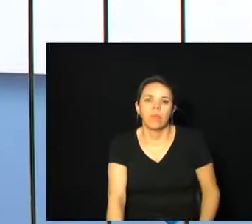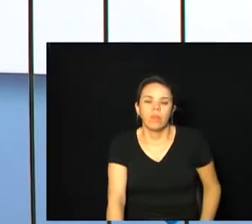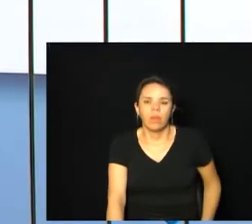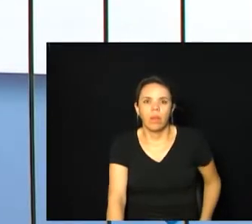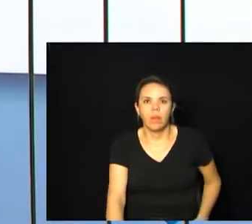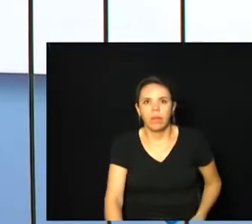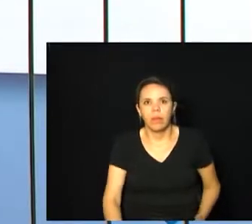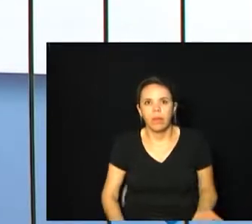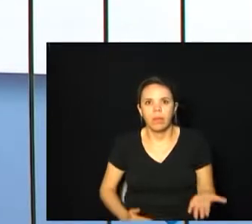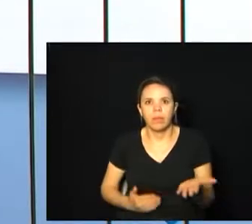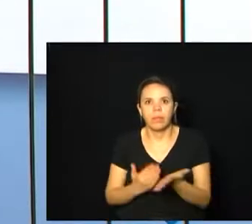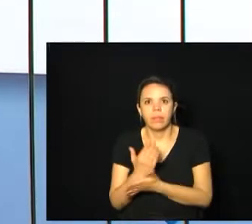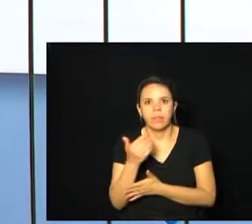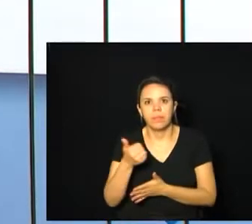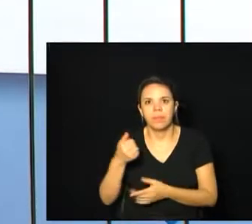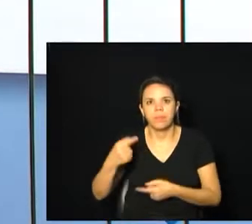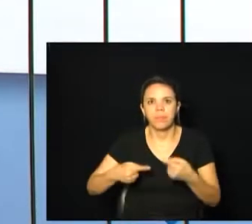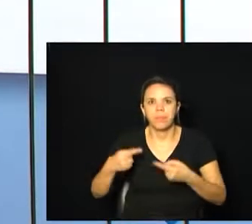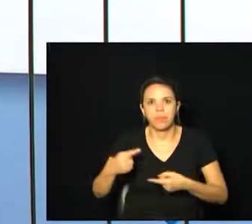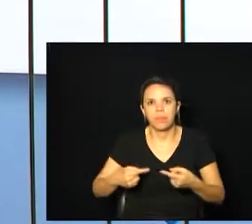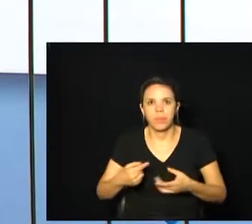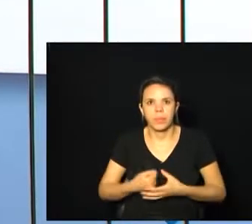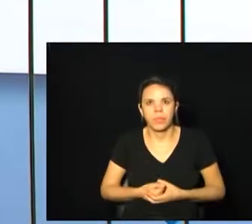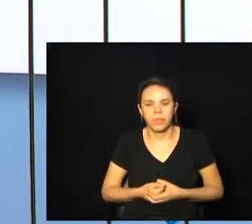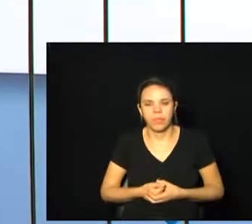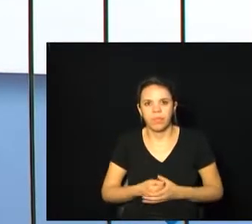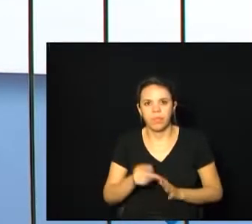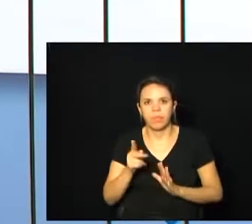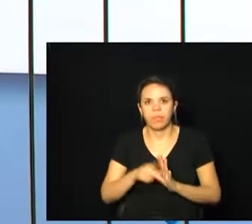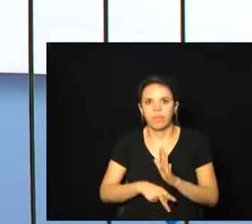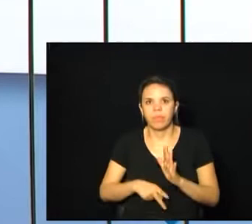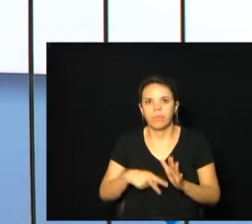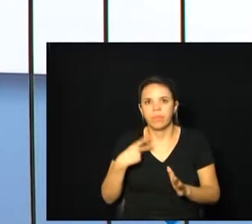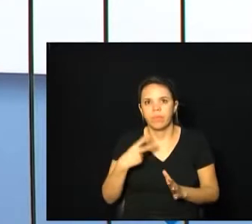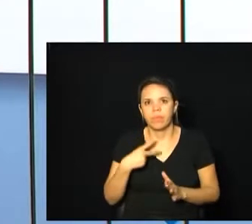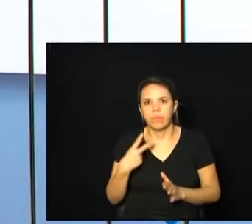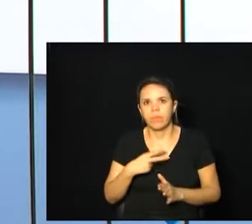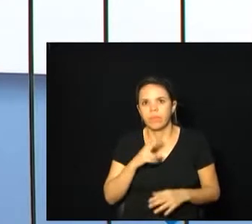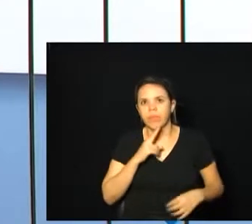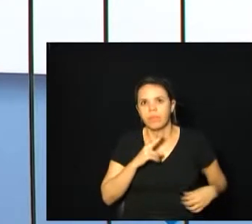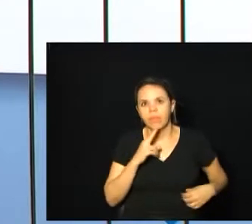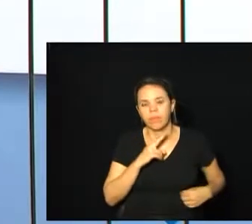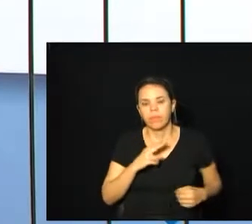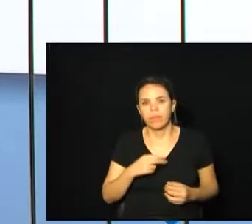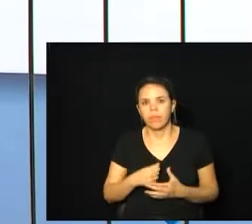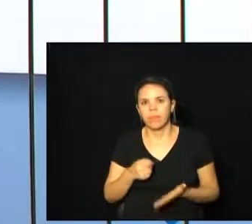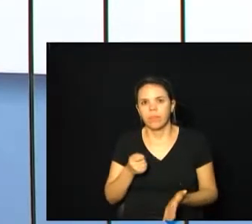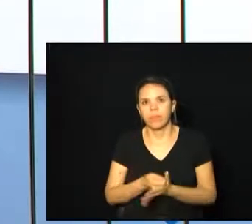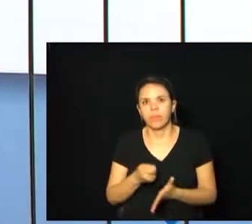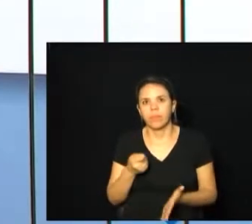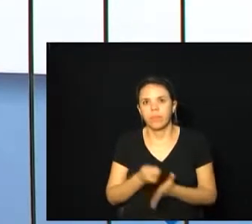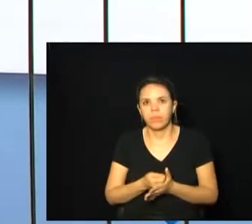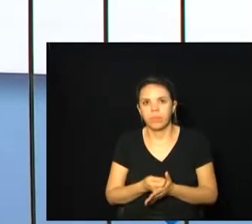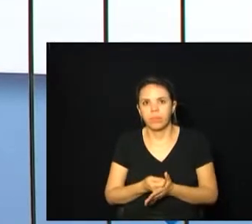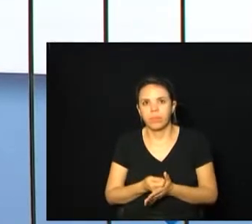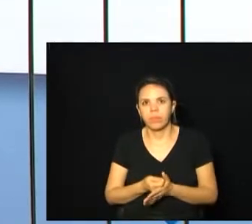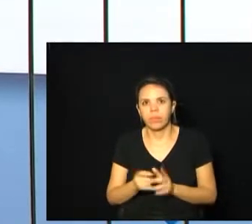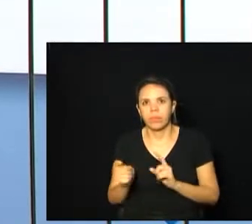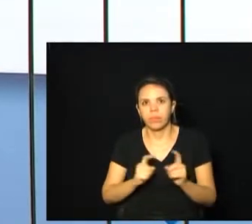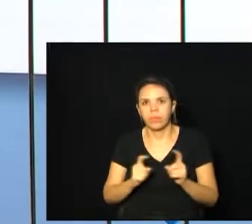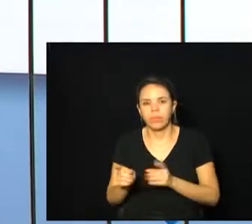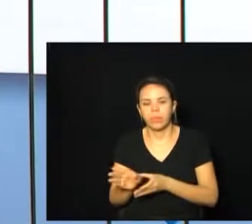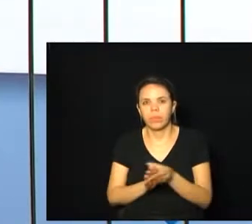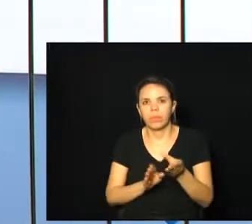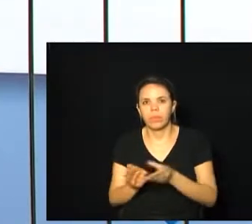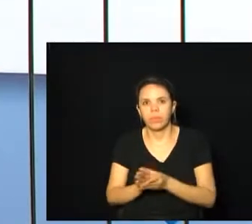Também foi aprovado em primeira discussão o projeto de autoria do vereador Nelson Osseri, que obriga que as reuniões do